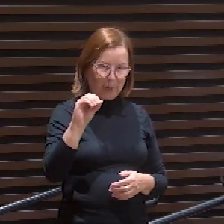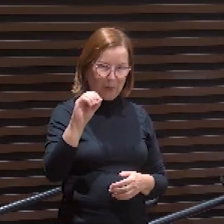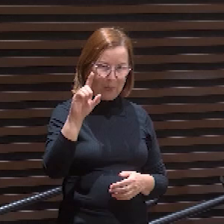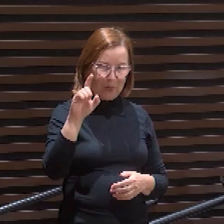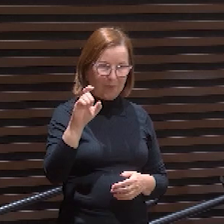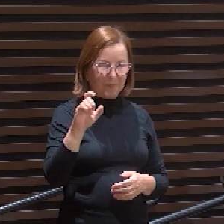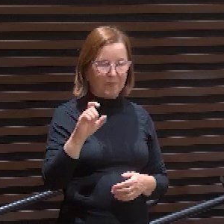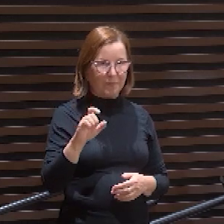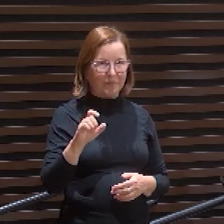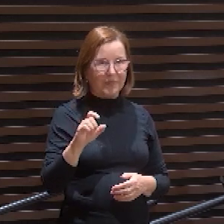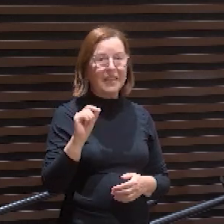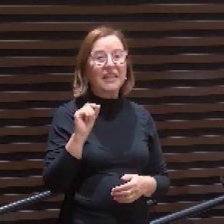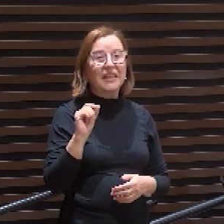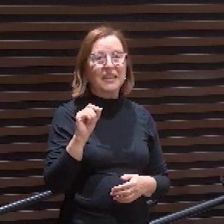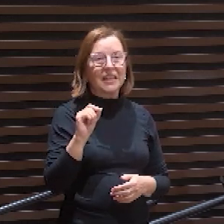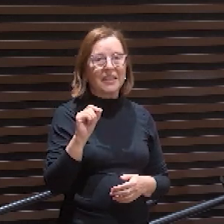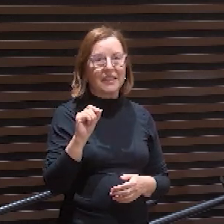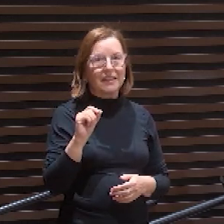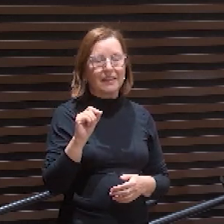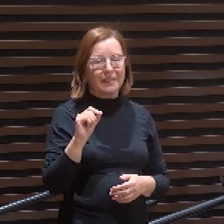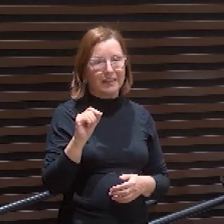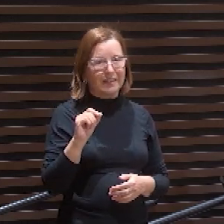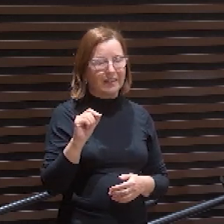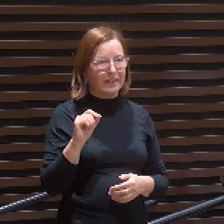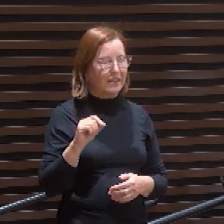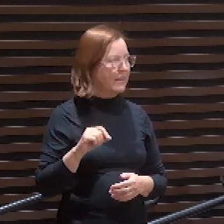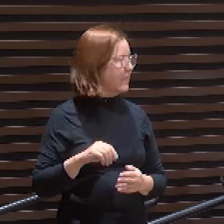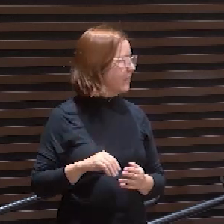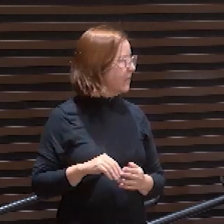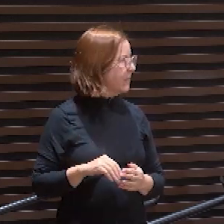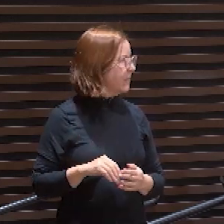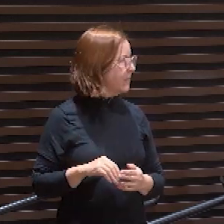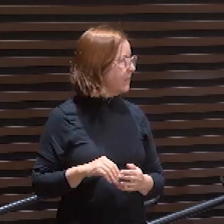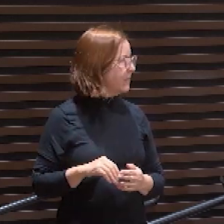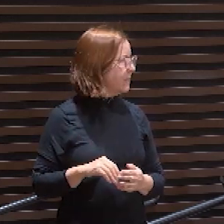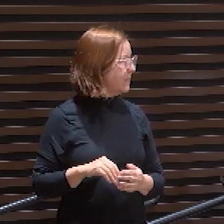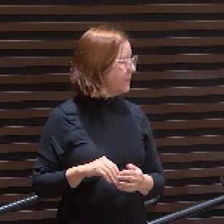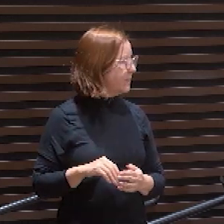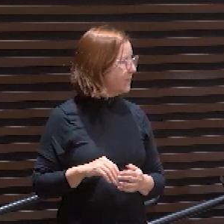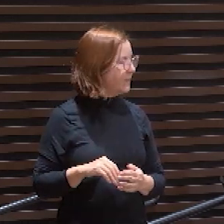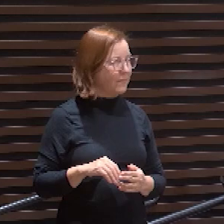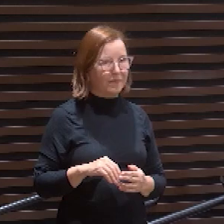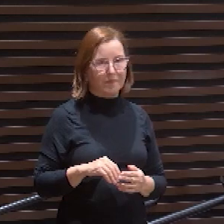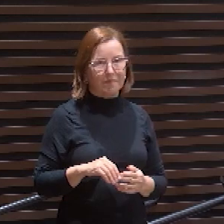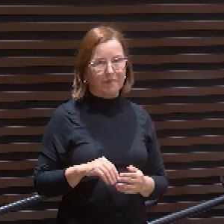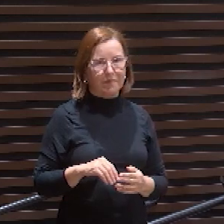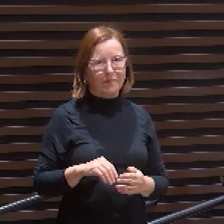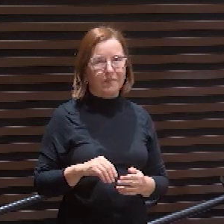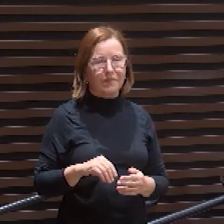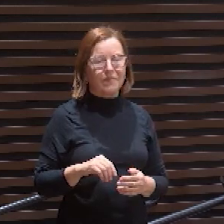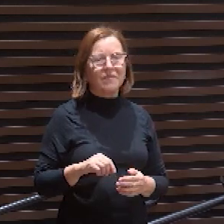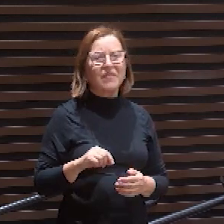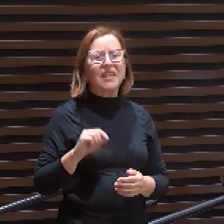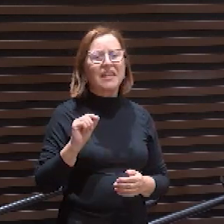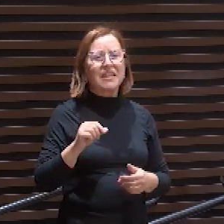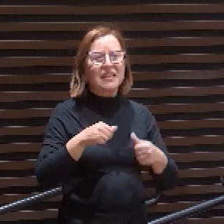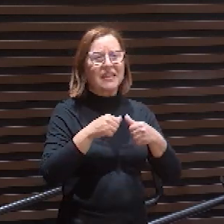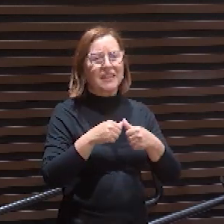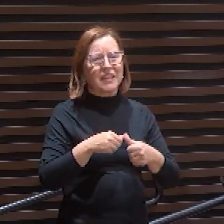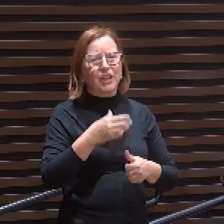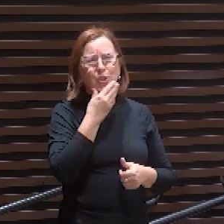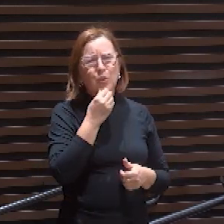Aquele que amarra o jumentinho no pé da videira. Quem é este?